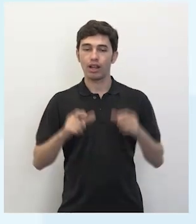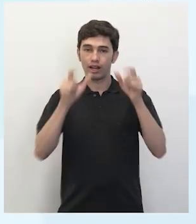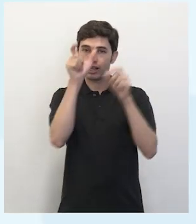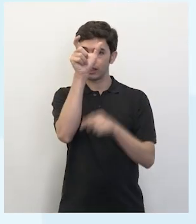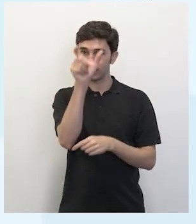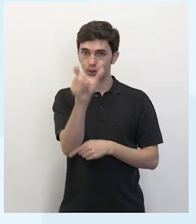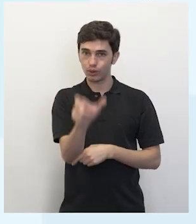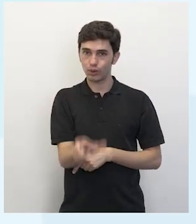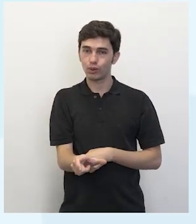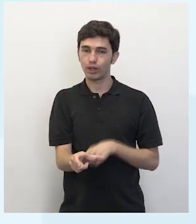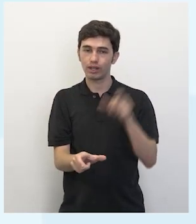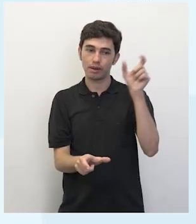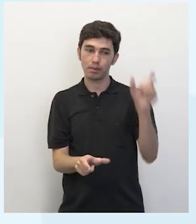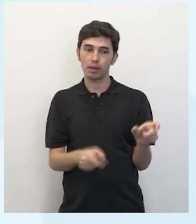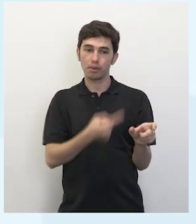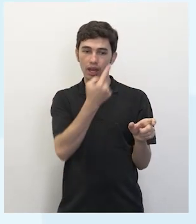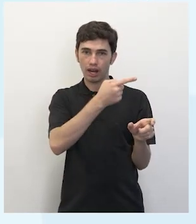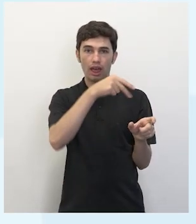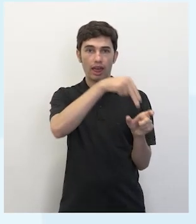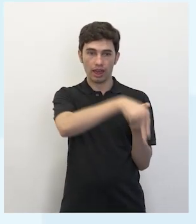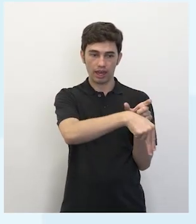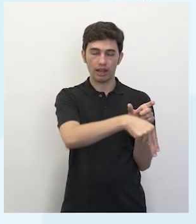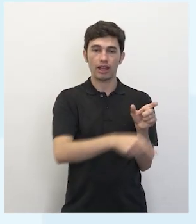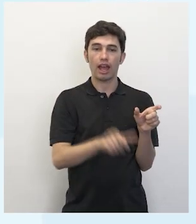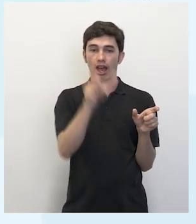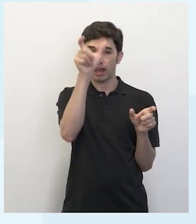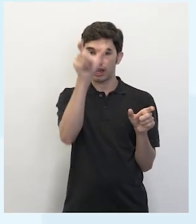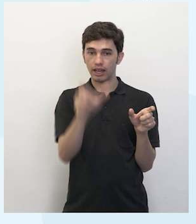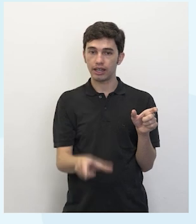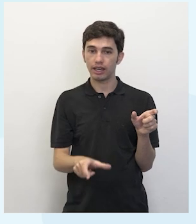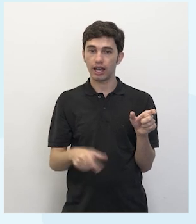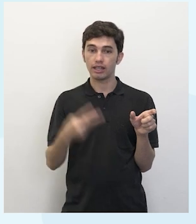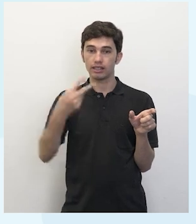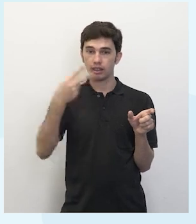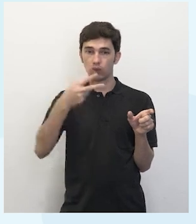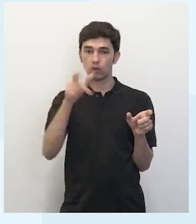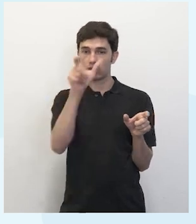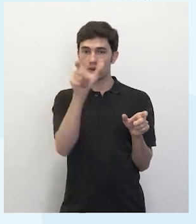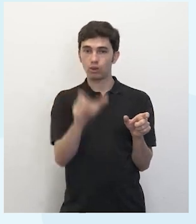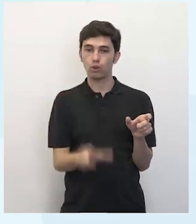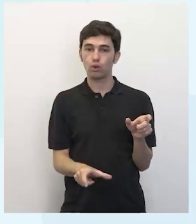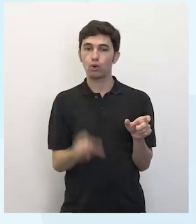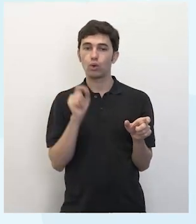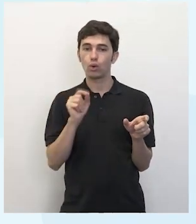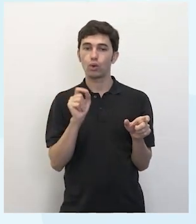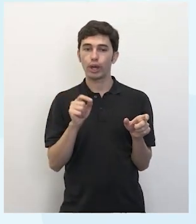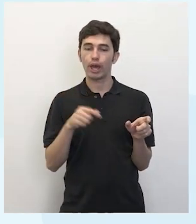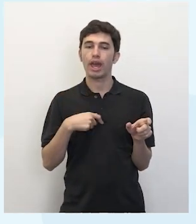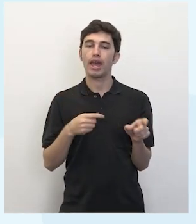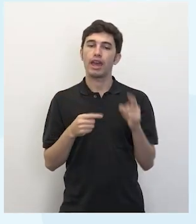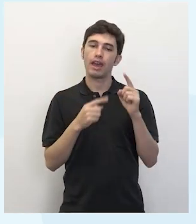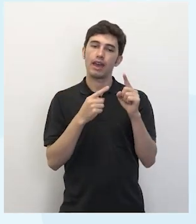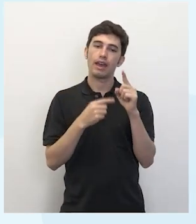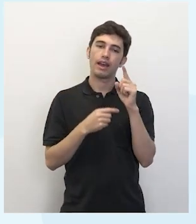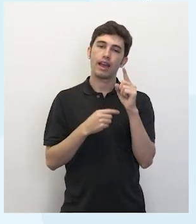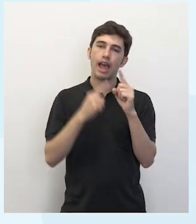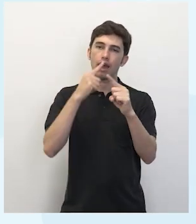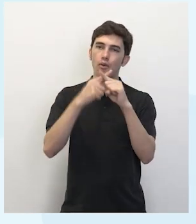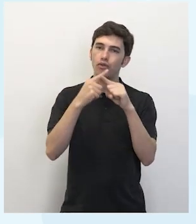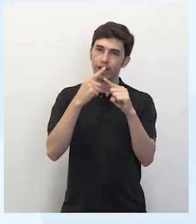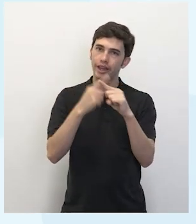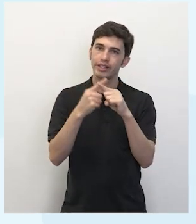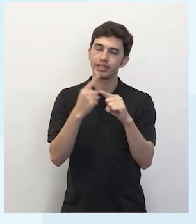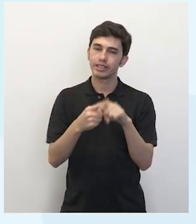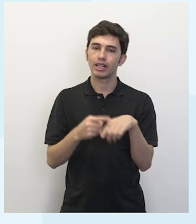coluna? Farinha vezes a quantidade quadrada. É importante que você perceba que aqui, ó, a quantidade de salgados, ela é